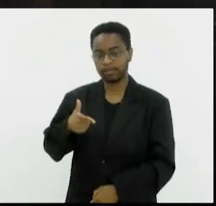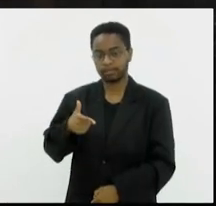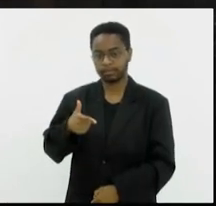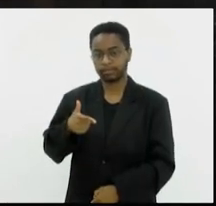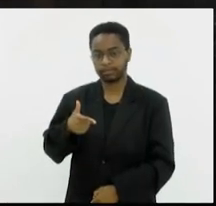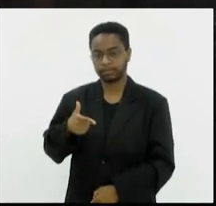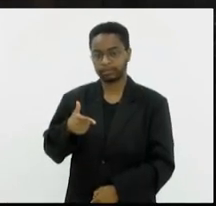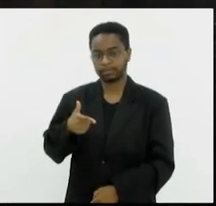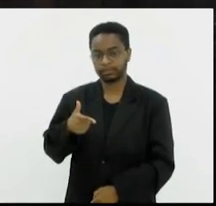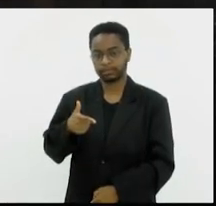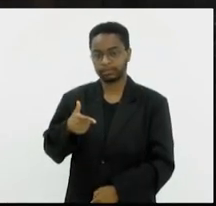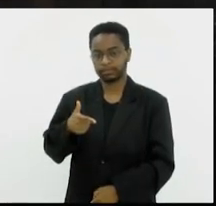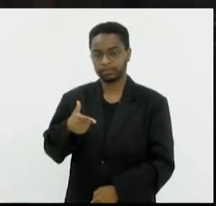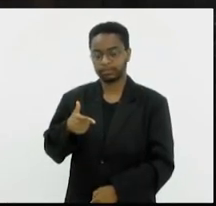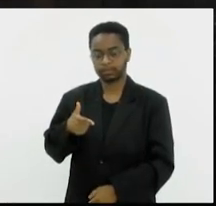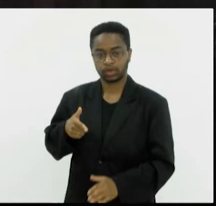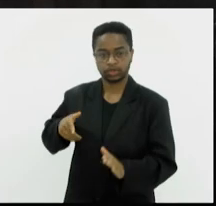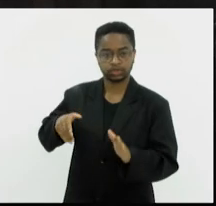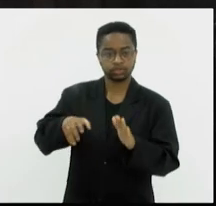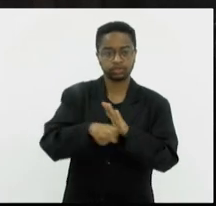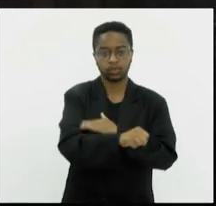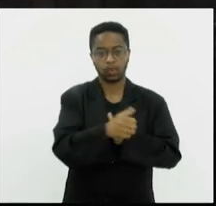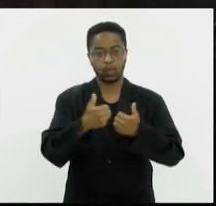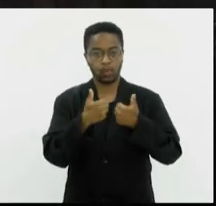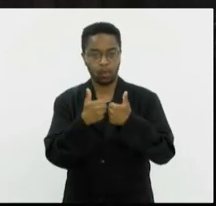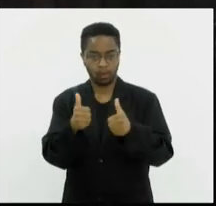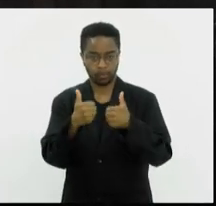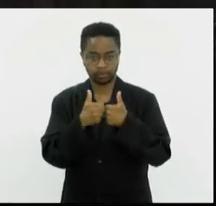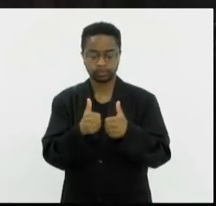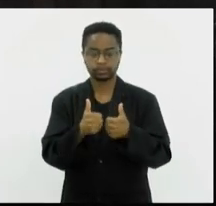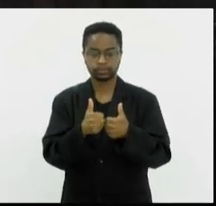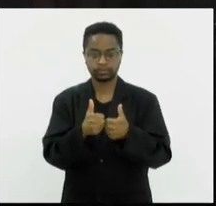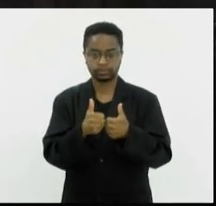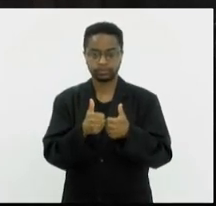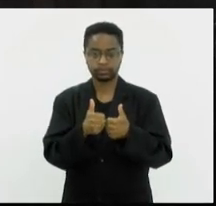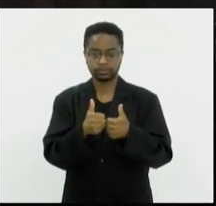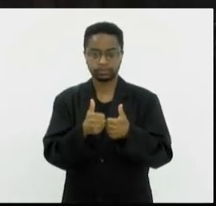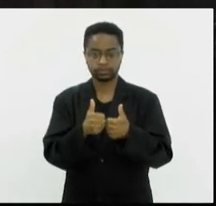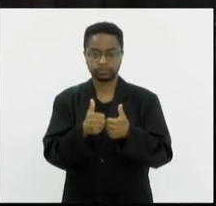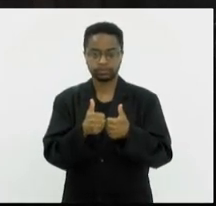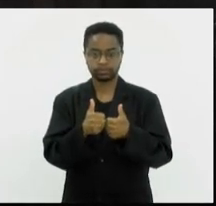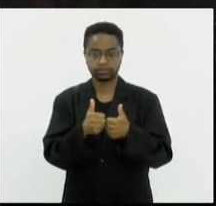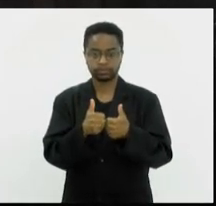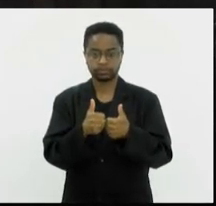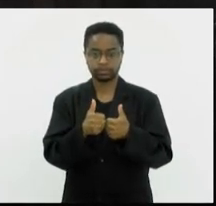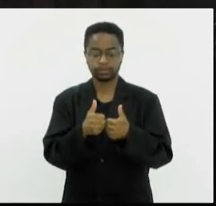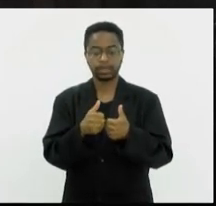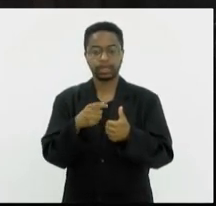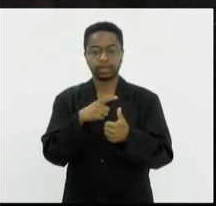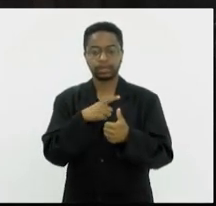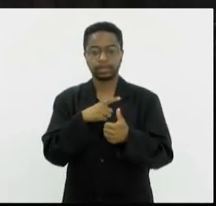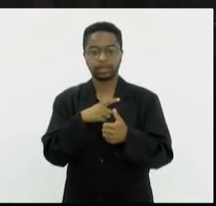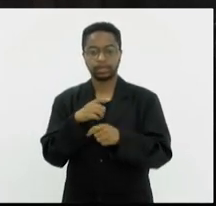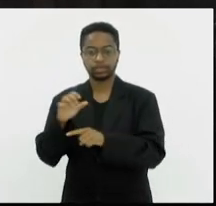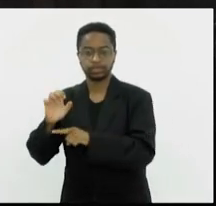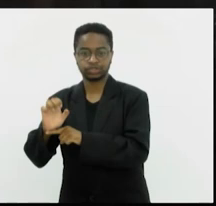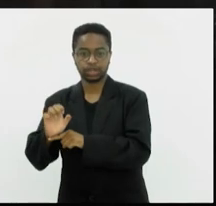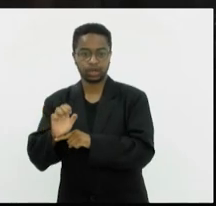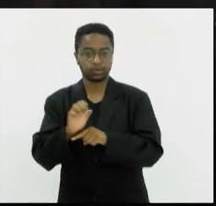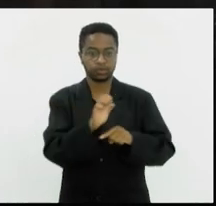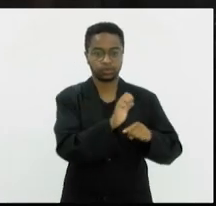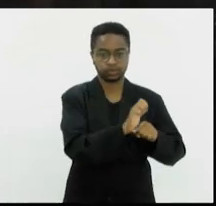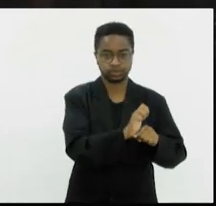armado sequestrou um ônibus inter estadual com